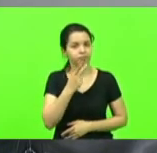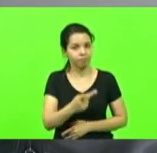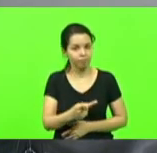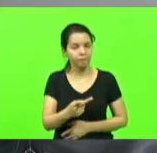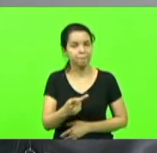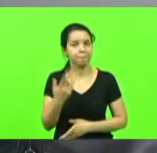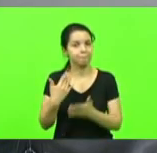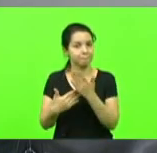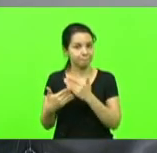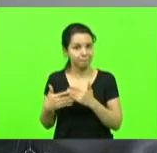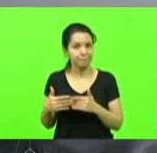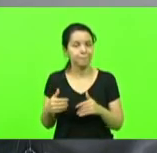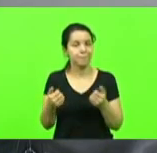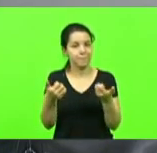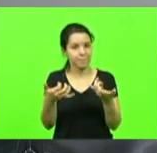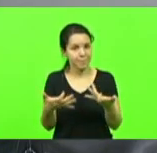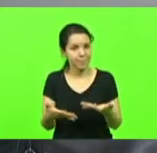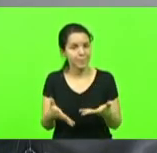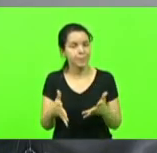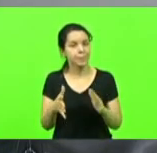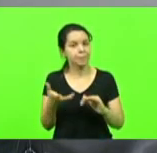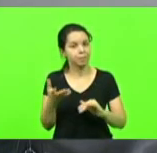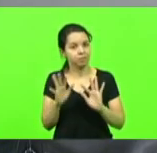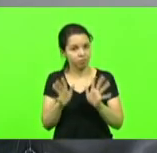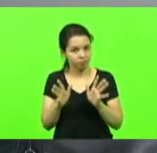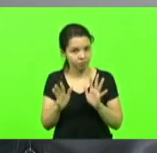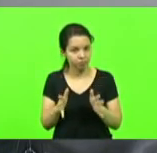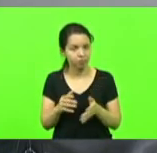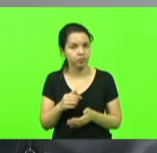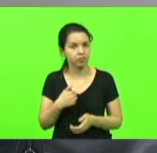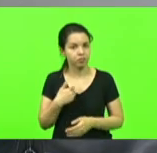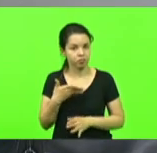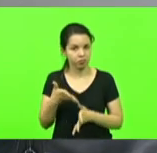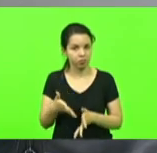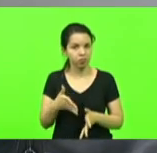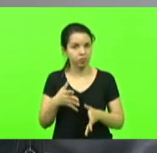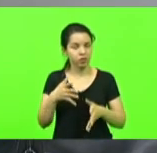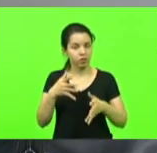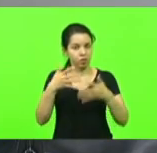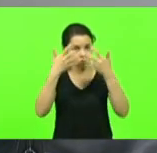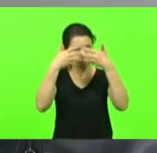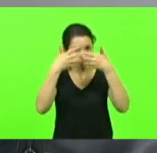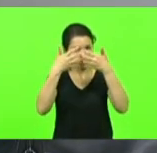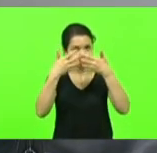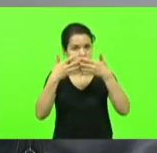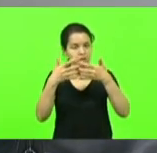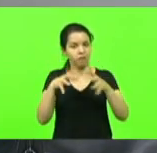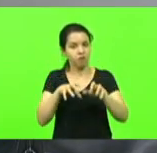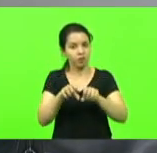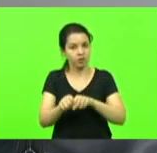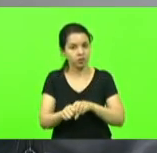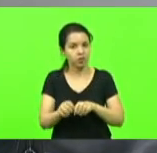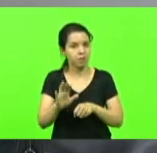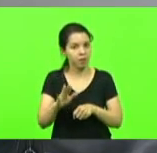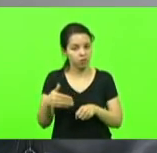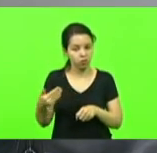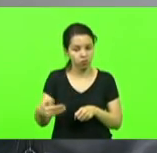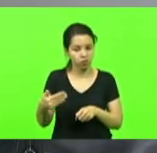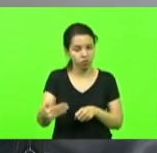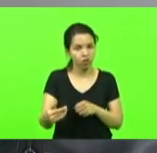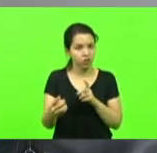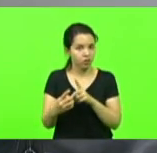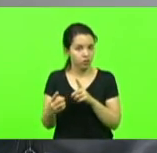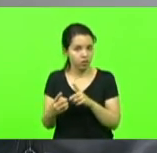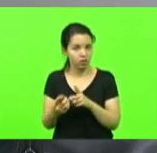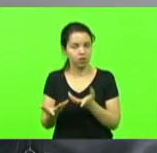alguns congressos. Quando eu cheguei, eu tinha uma formação de neurologista geral, mas o dia a dia tinha que atender criança,